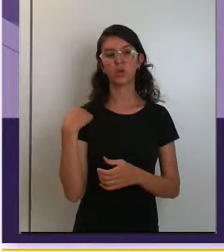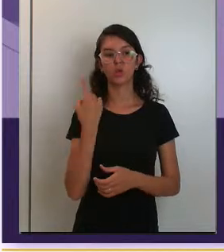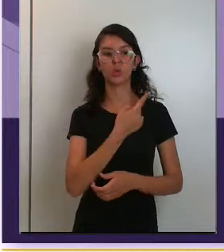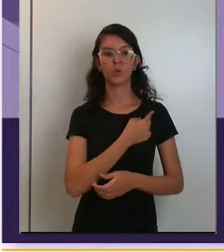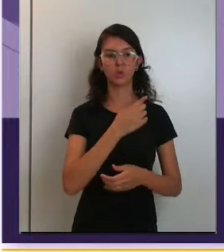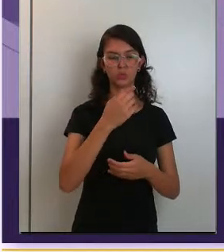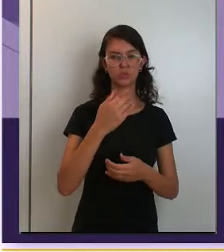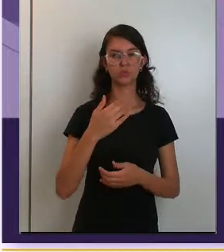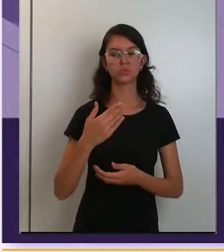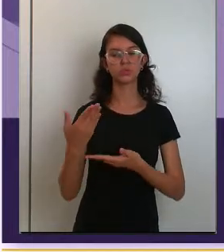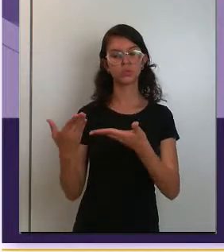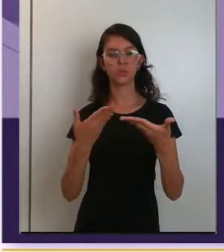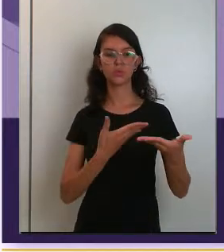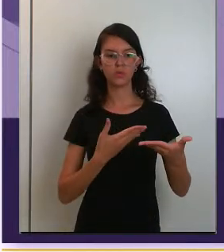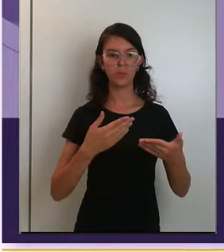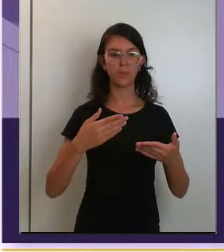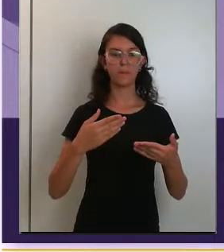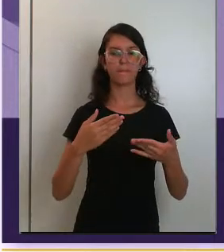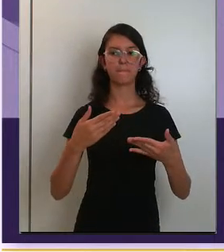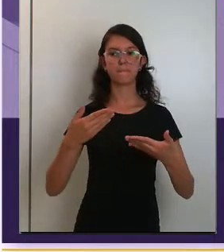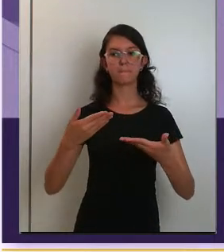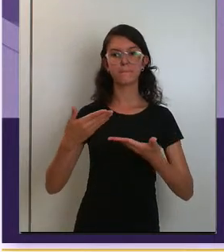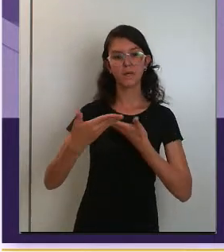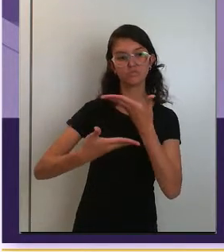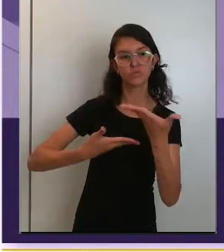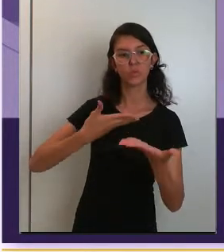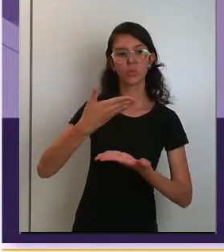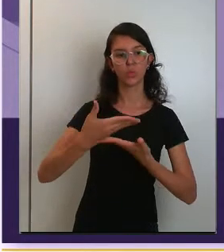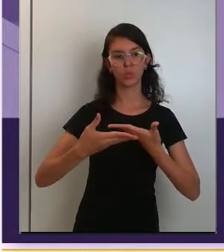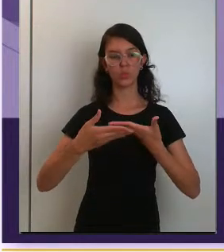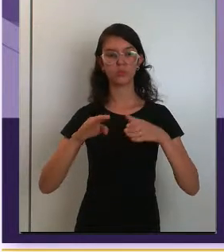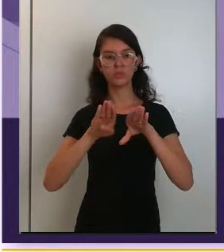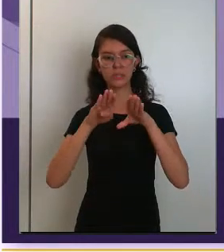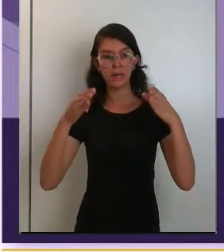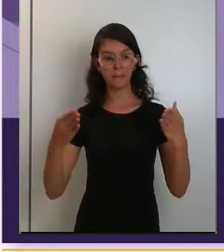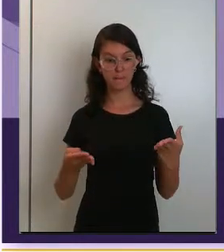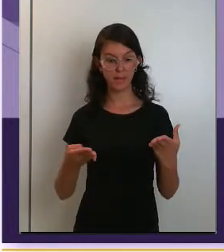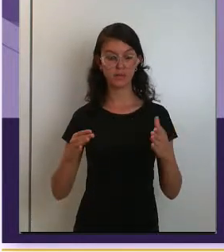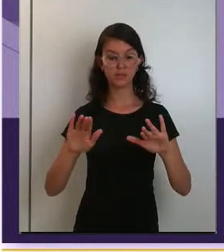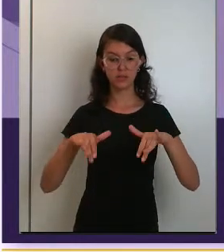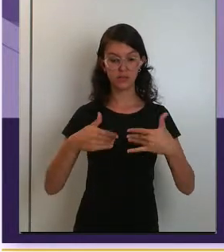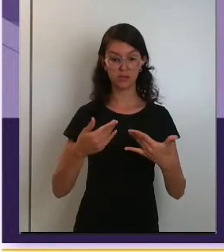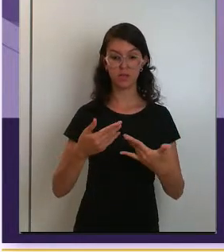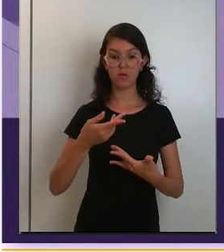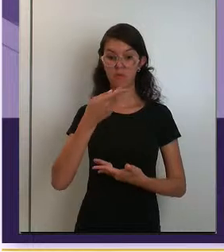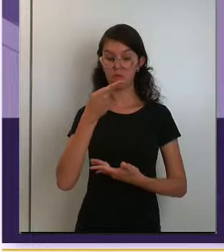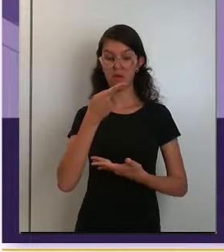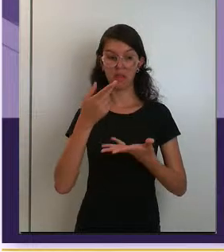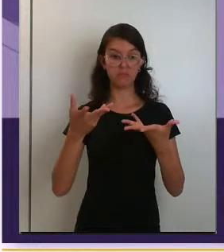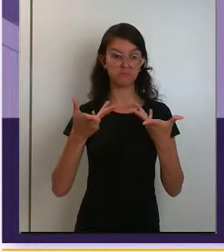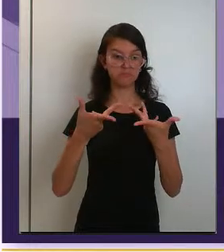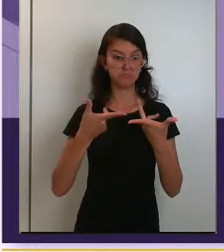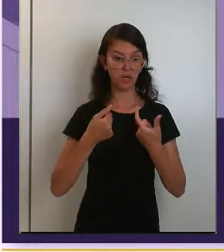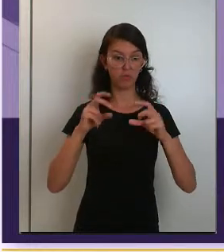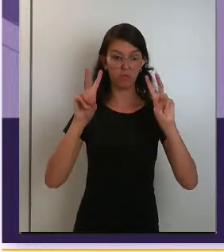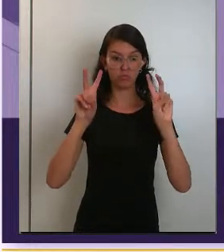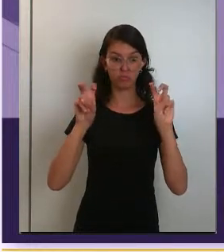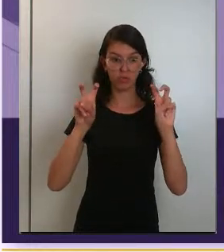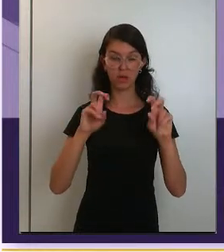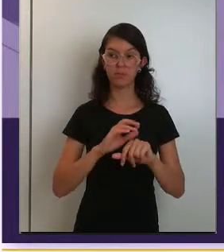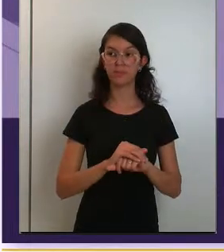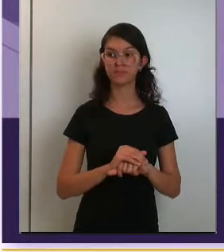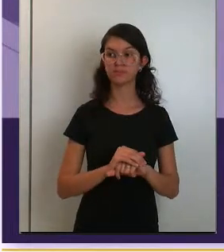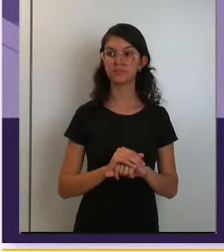aos mediadores das mesas. As falas foram muito potentes e muito esclarecedoras sobre esse tema.